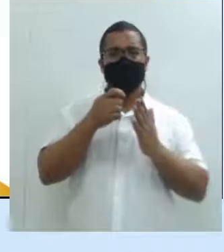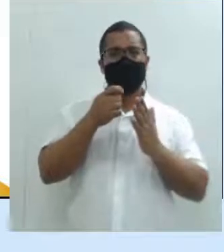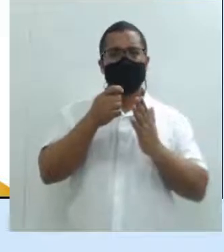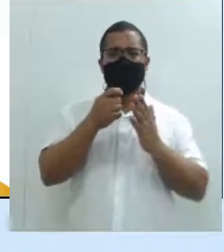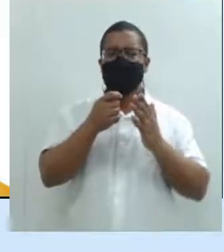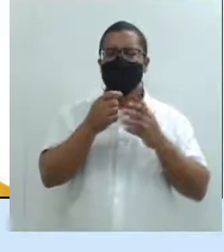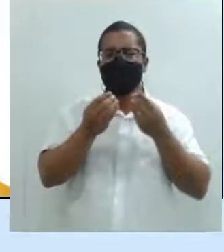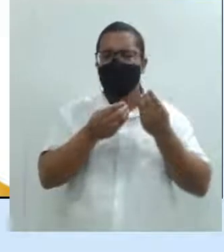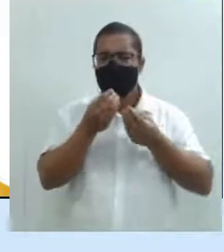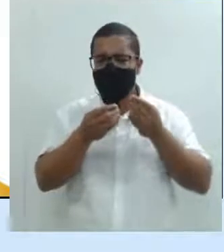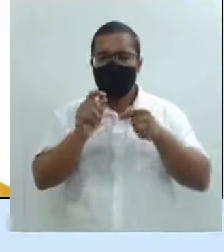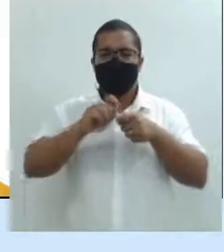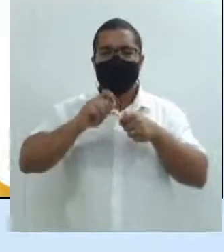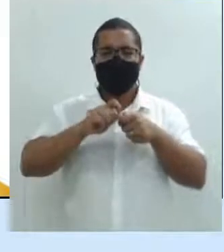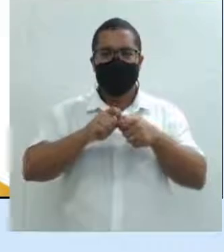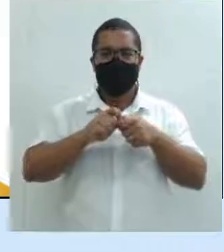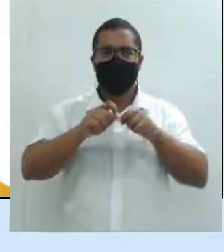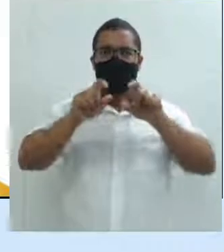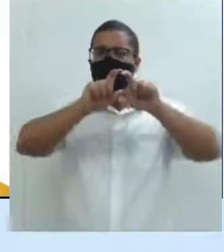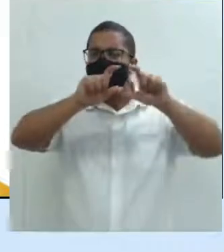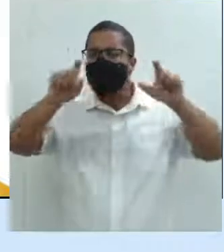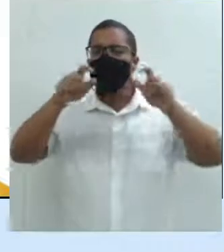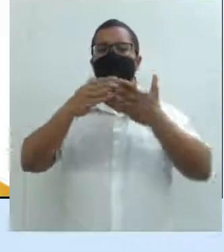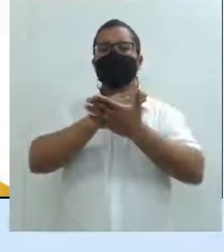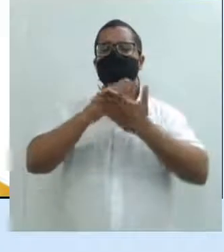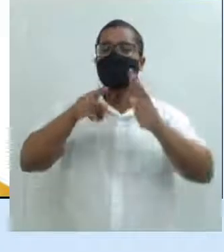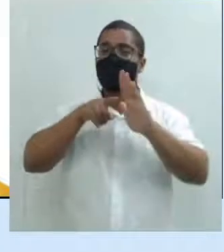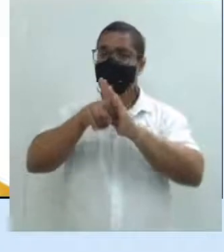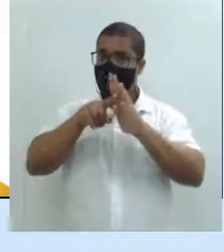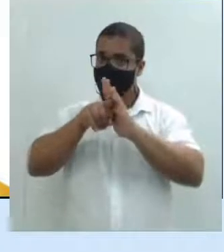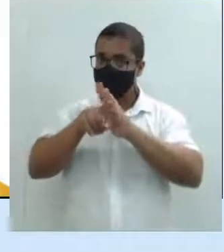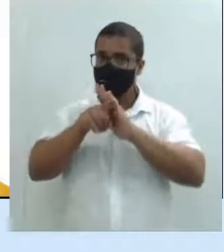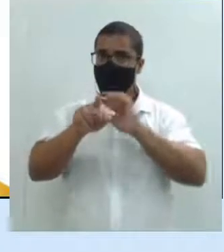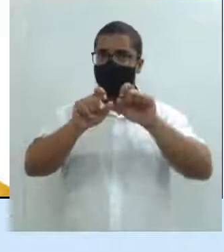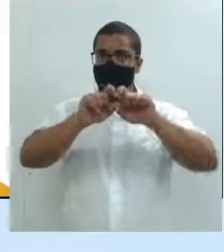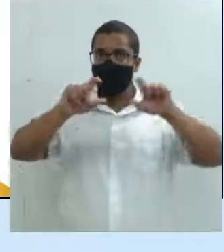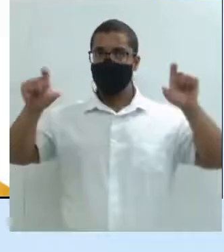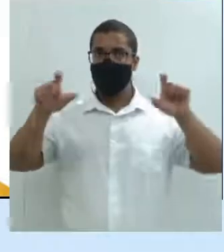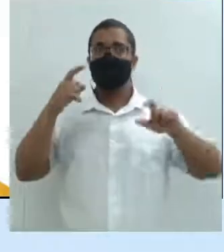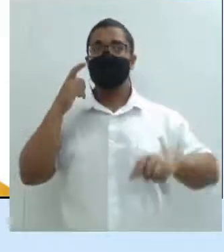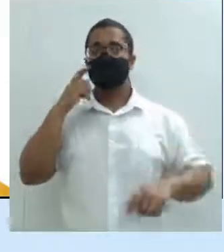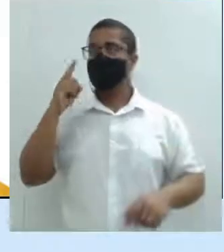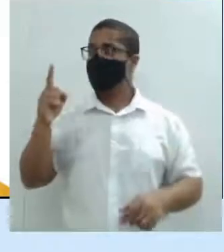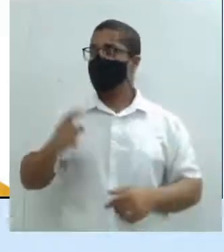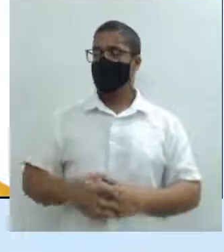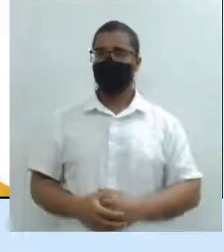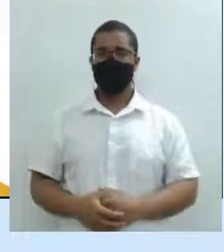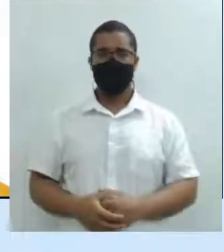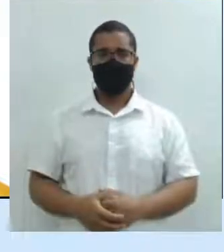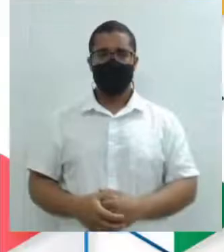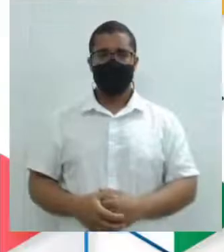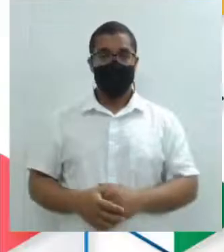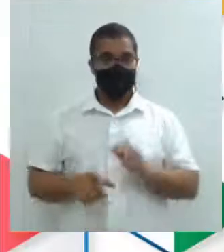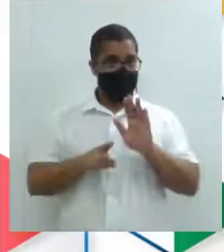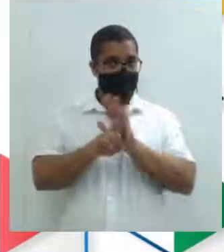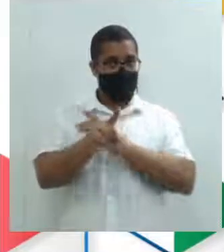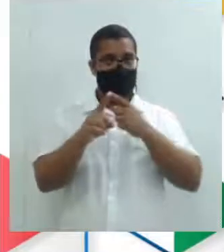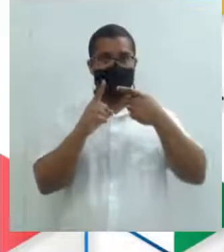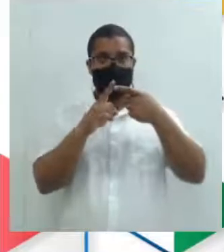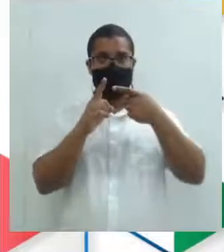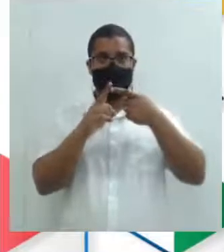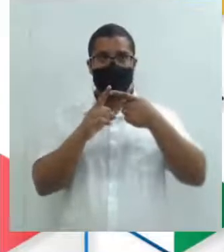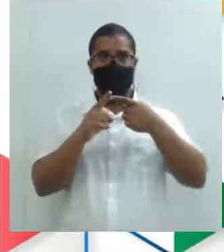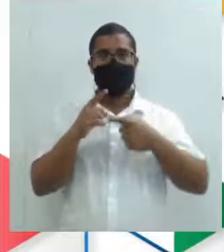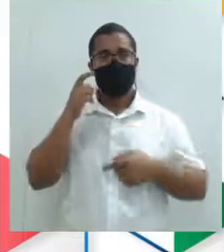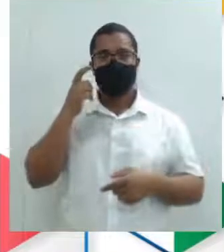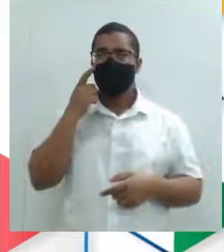analisar um pouquinho com base em algumas perguntas que eu coloquei na tela. Vamos olhar. A primeira pergunta é a